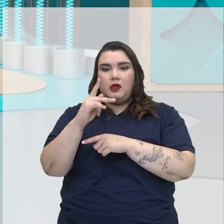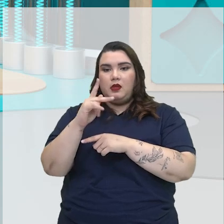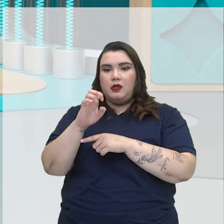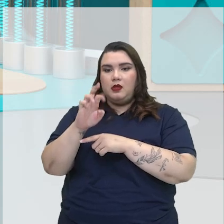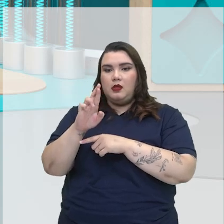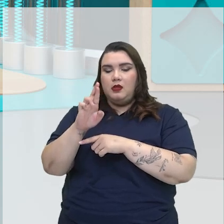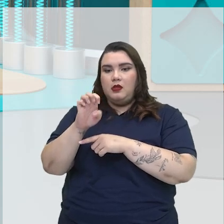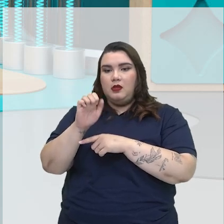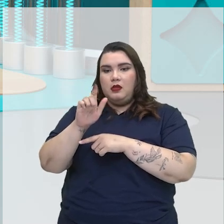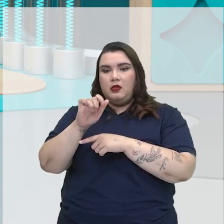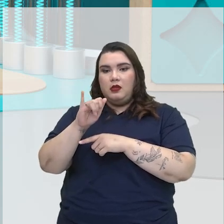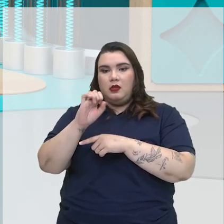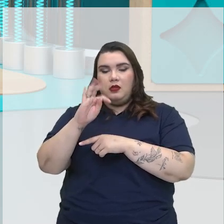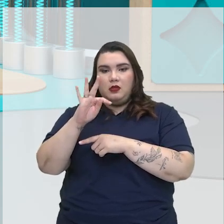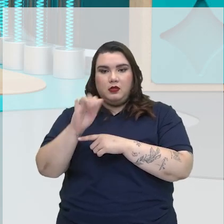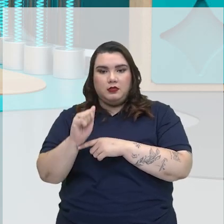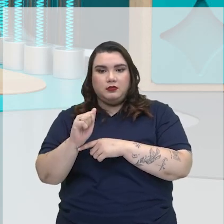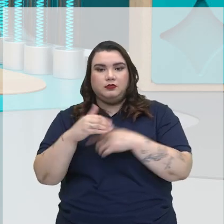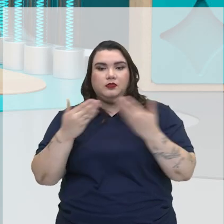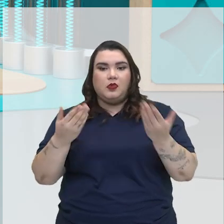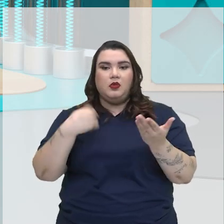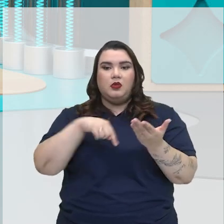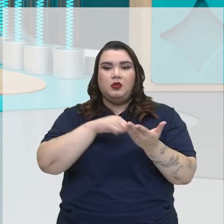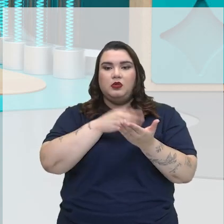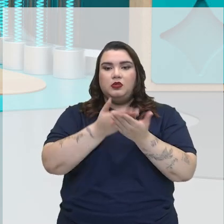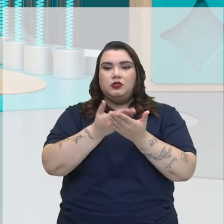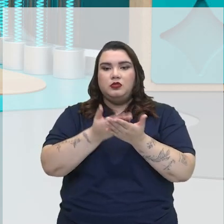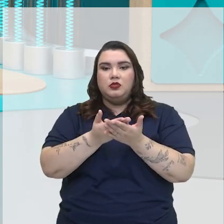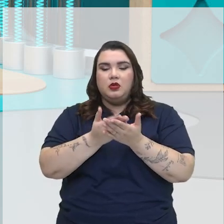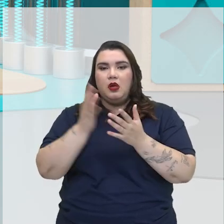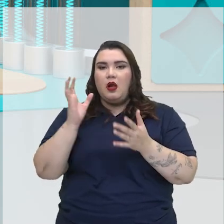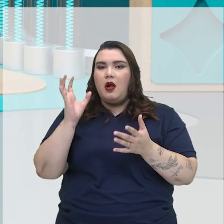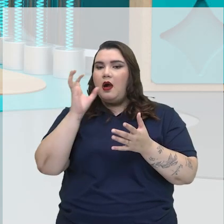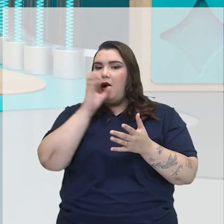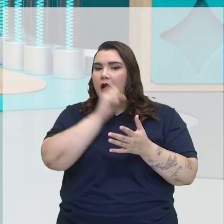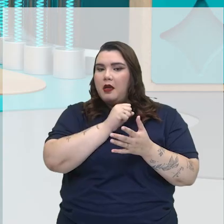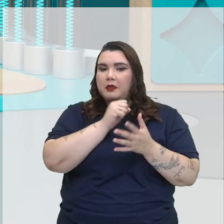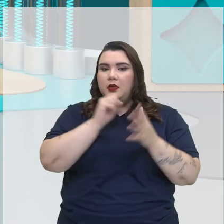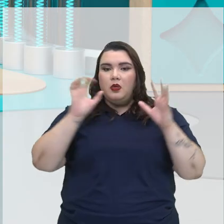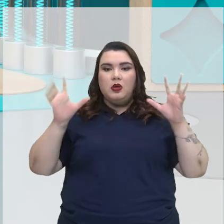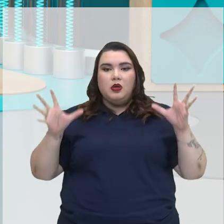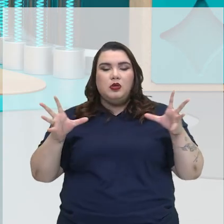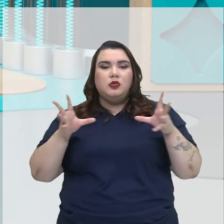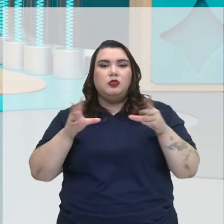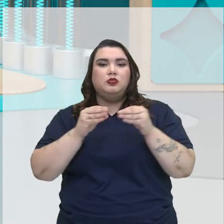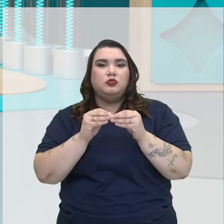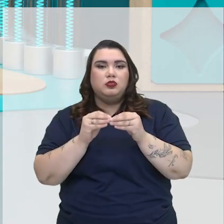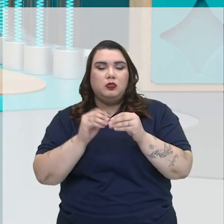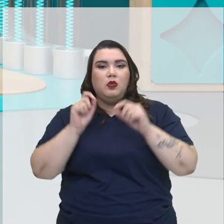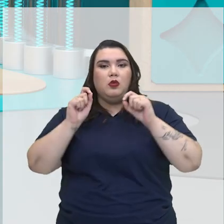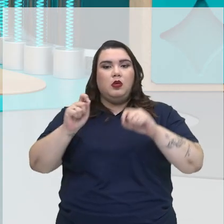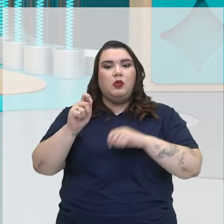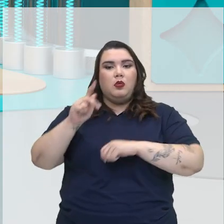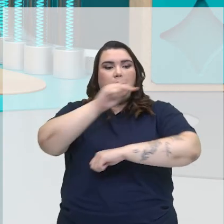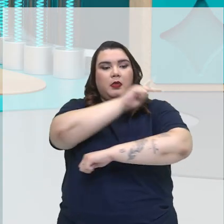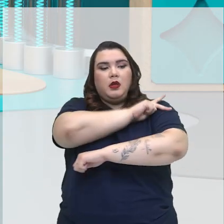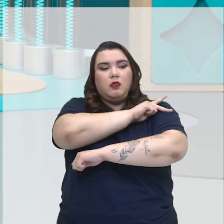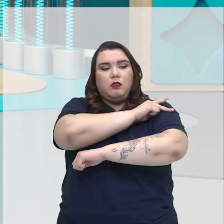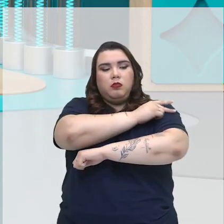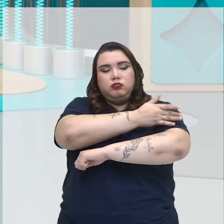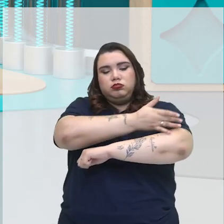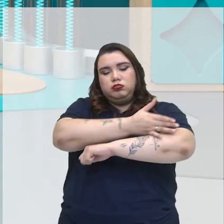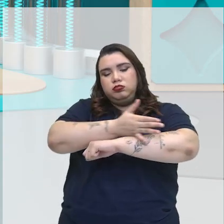hiperrealista. Então, nós vimos, basicamente, fizemos, na verdade, uma rápida viagem pela história da arte e nós